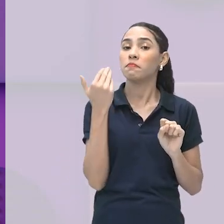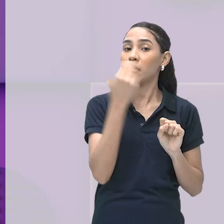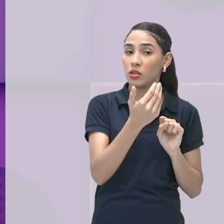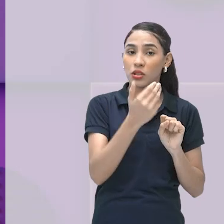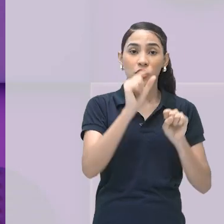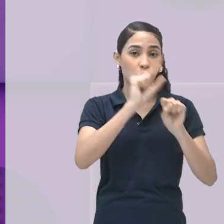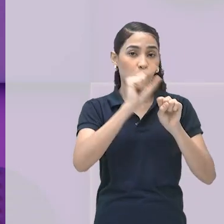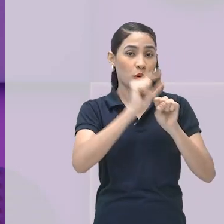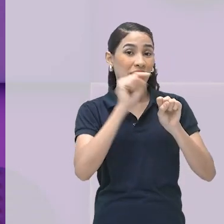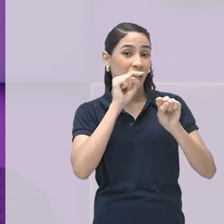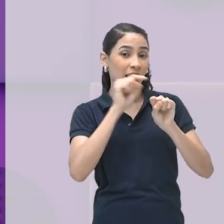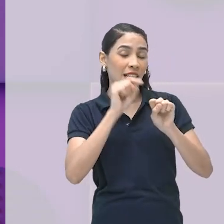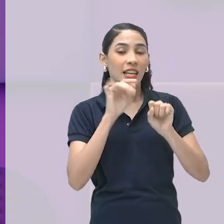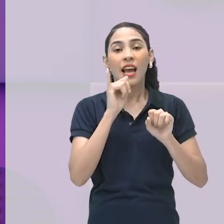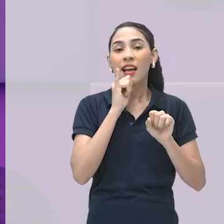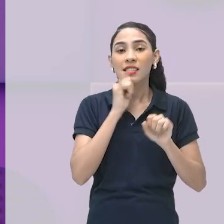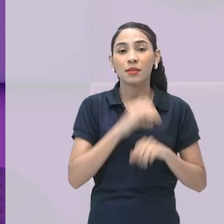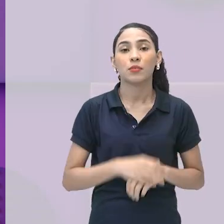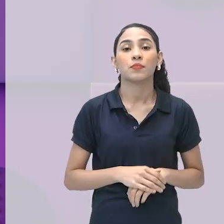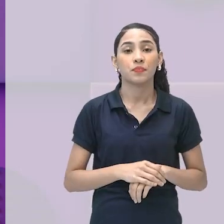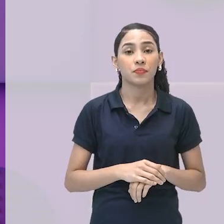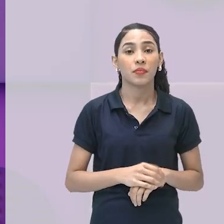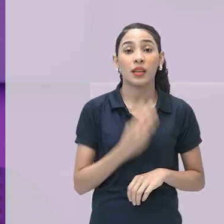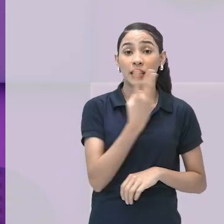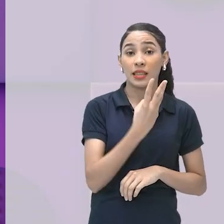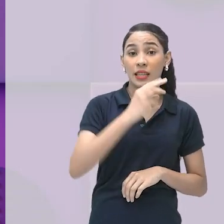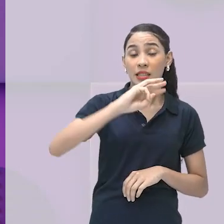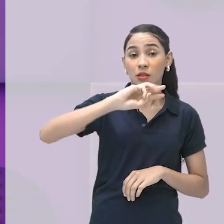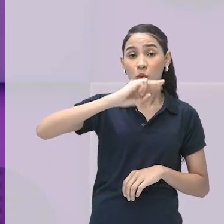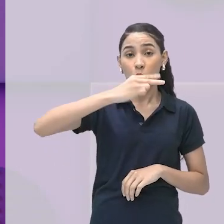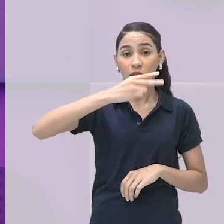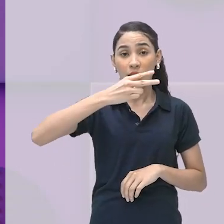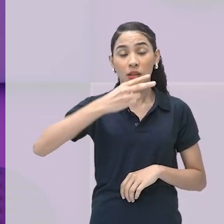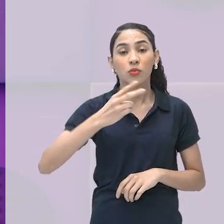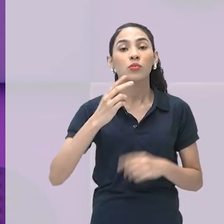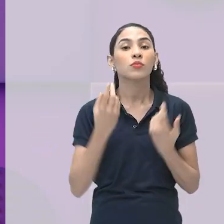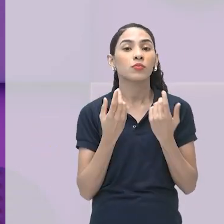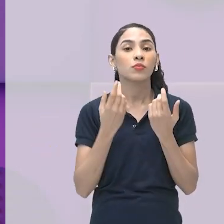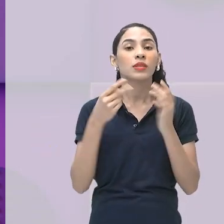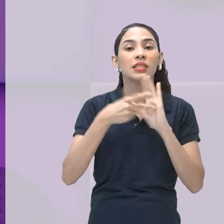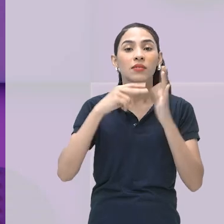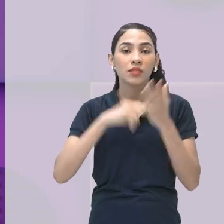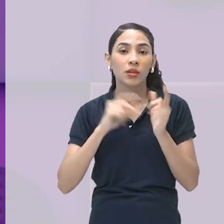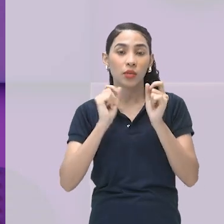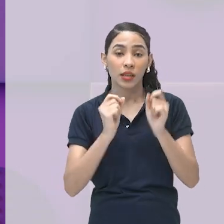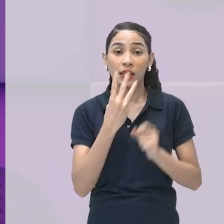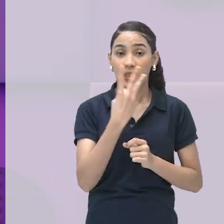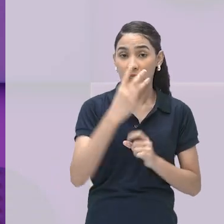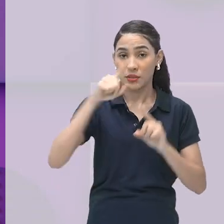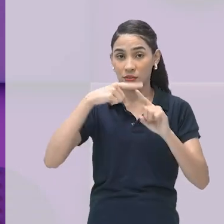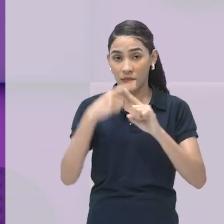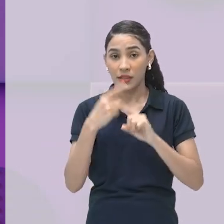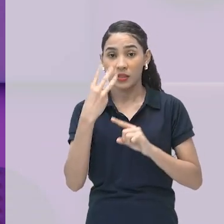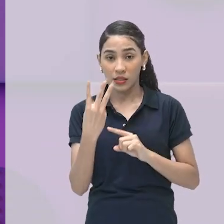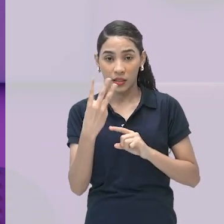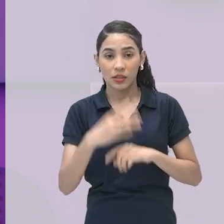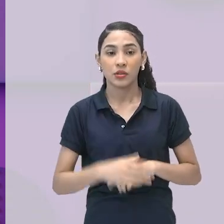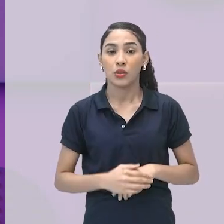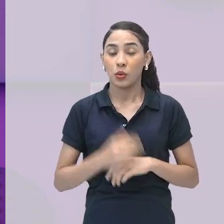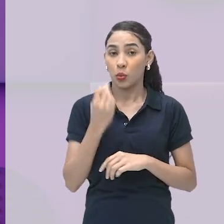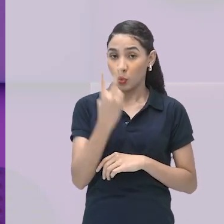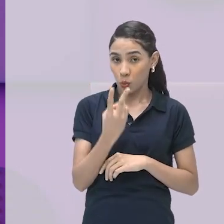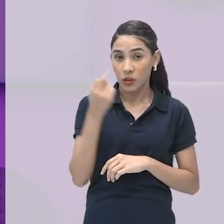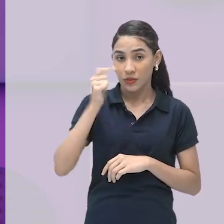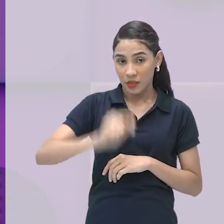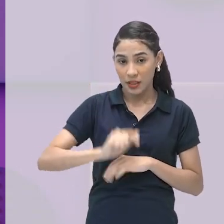aparece no expoente. Um exemplo, 3 ao quadrado significa que eu vou multiplicar 3 vezes 3, né? 2